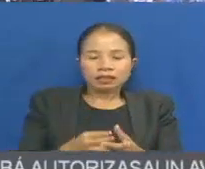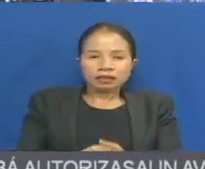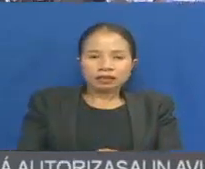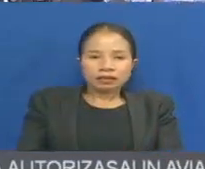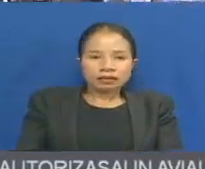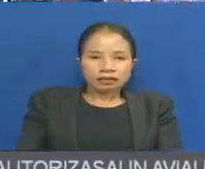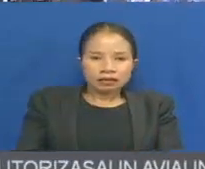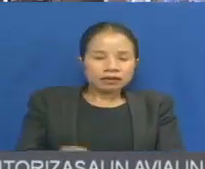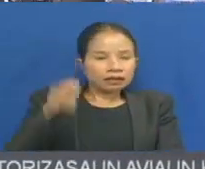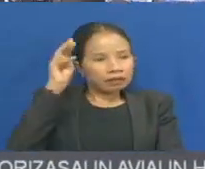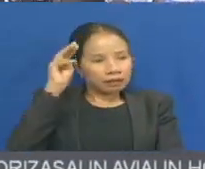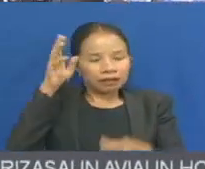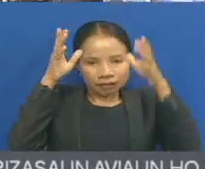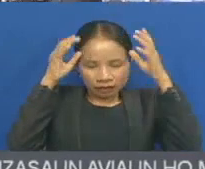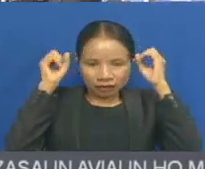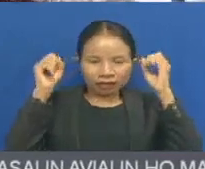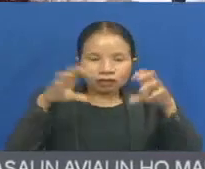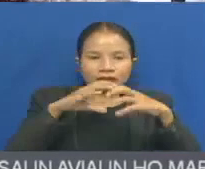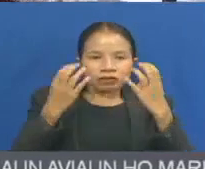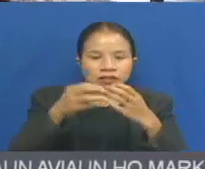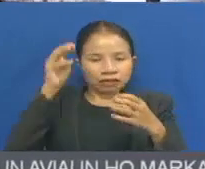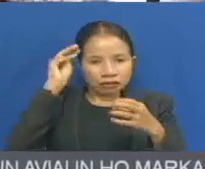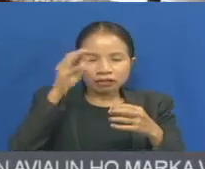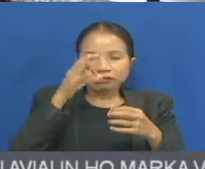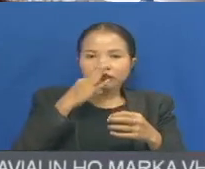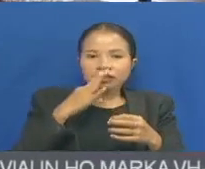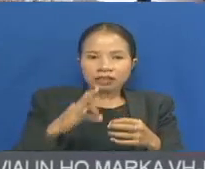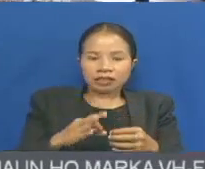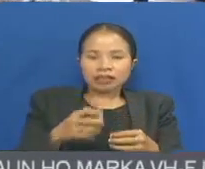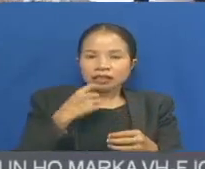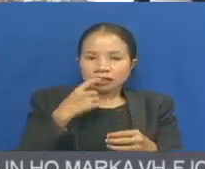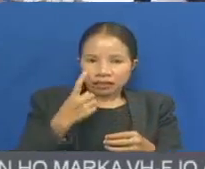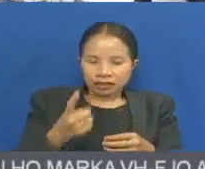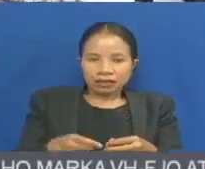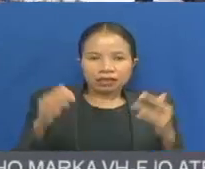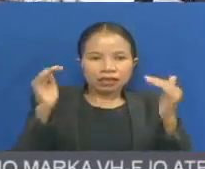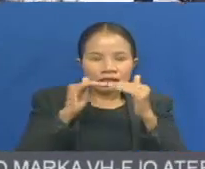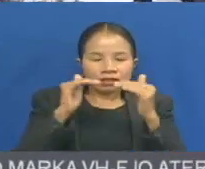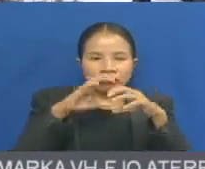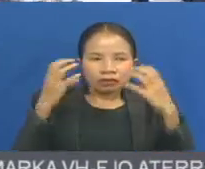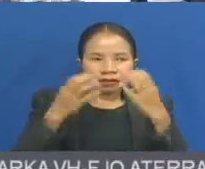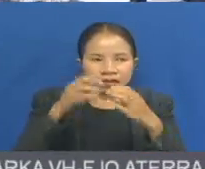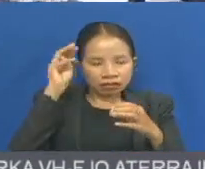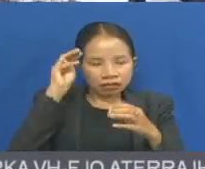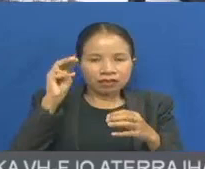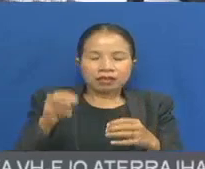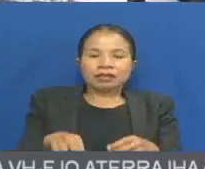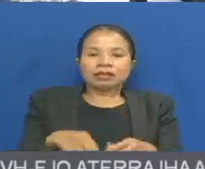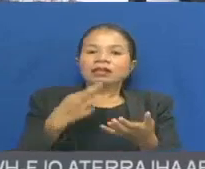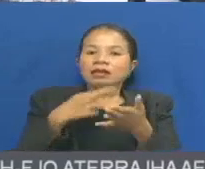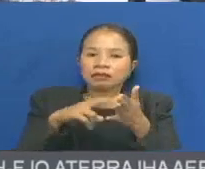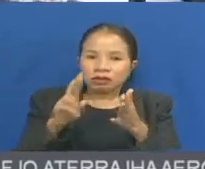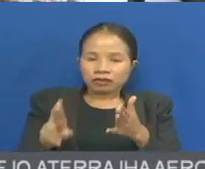Magalhães. Ministro Presidência Conselho Ministro, Fidelis Magalhães informa, Encontro Conselho Ministro, consegue